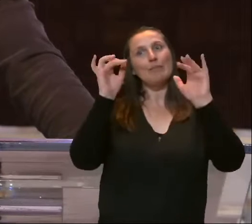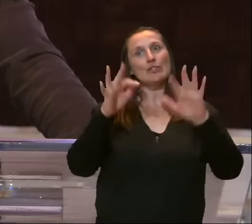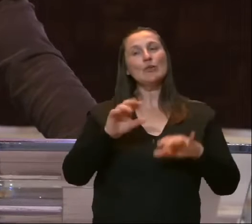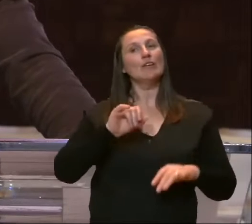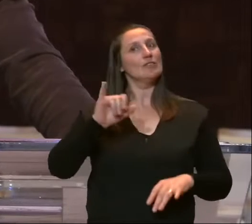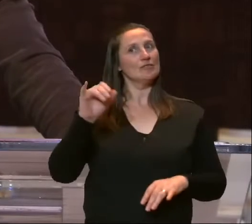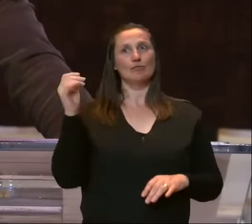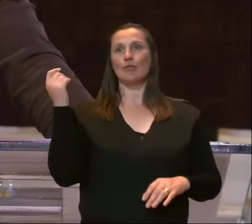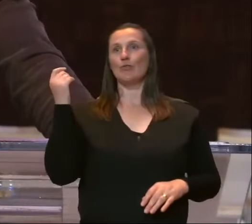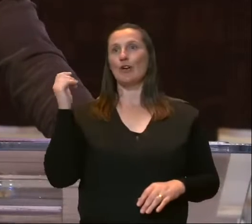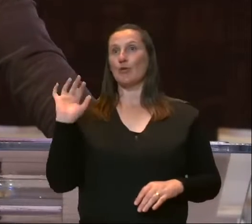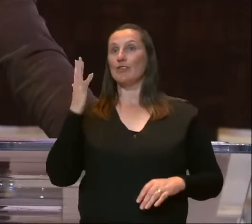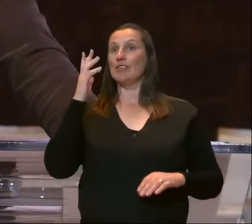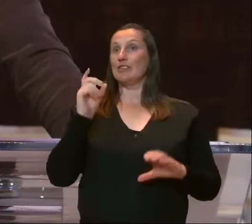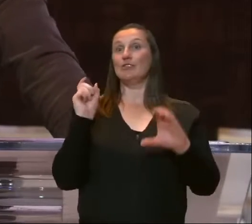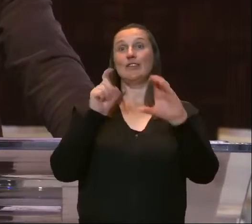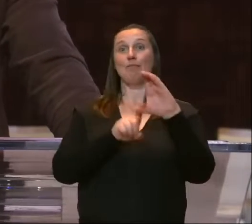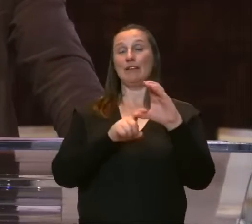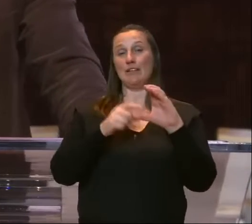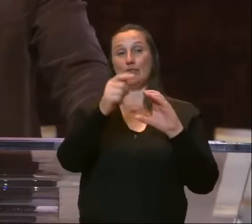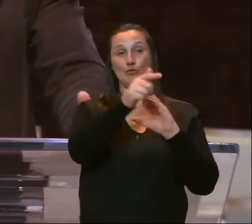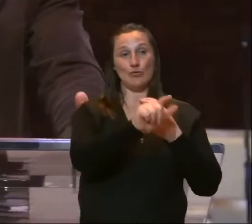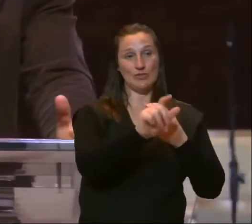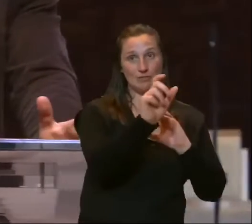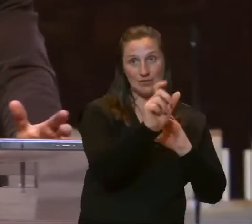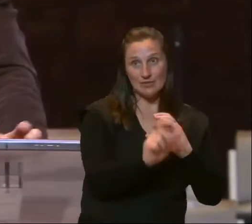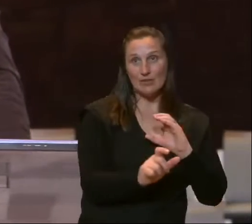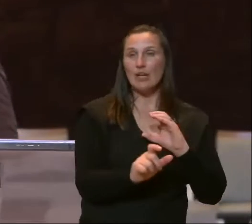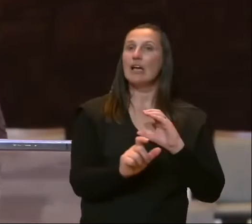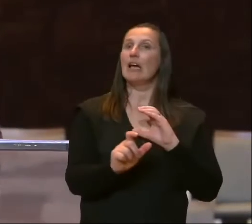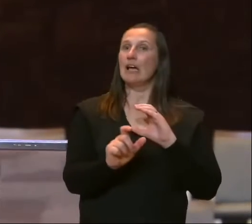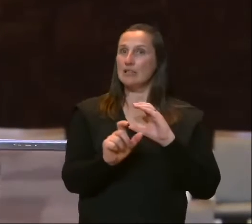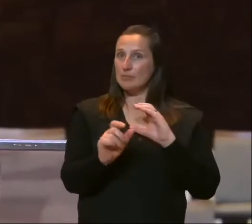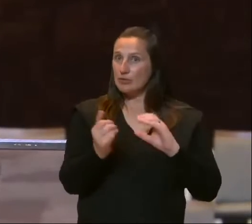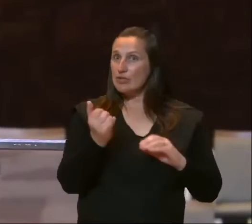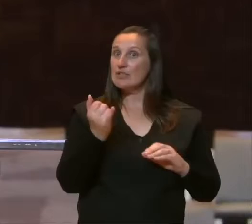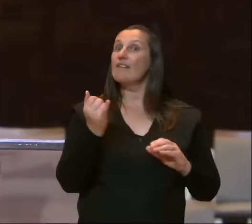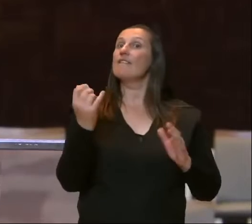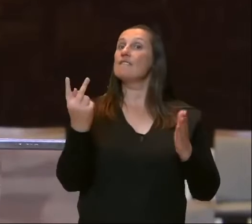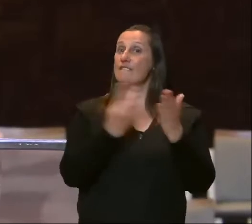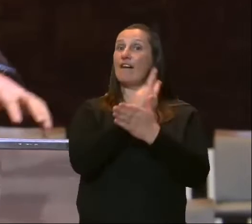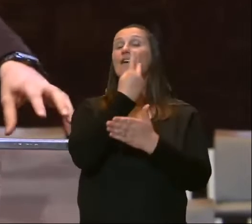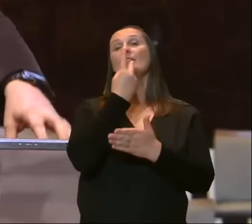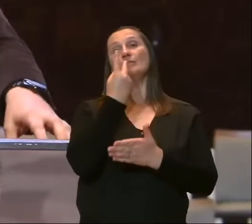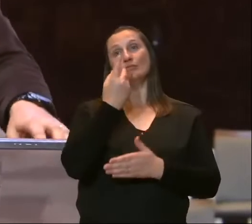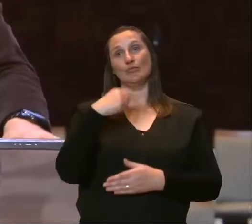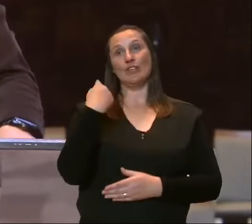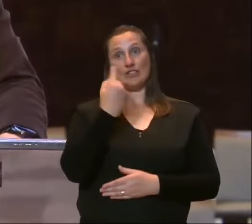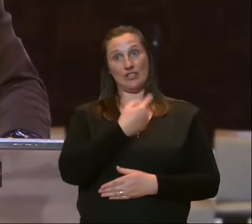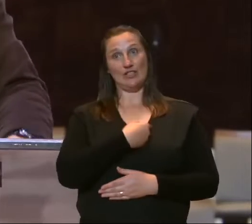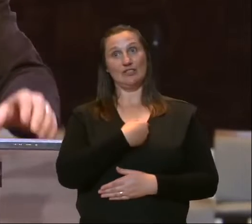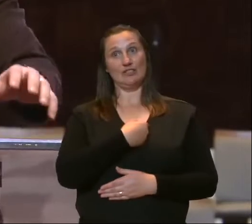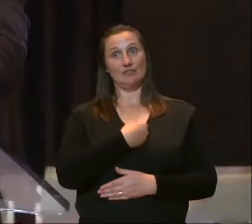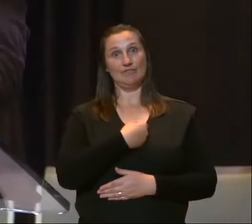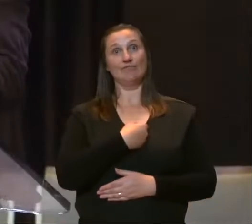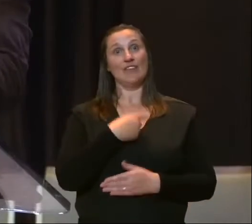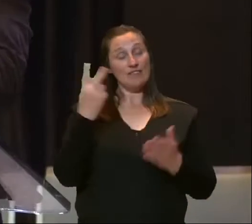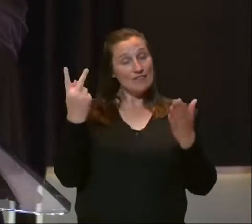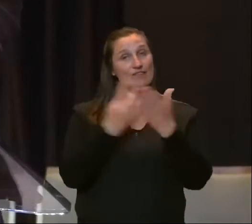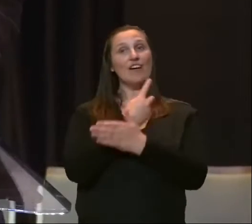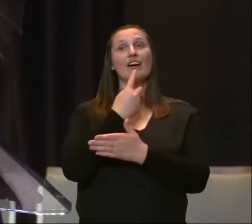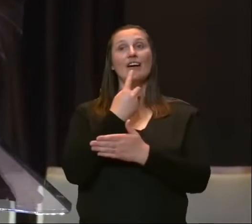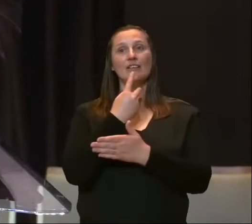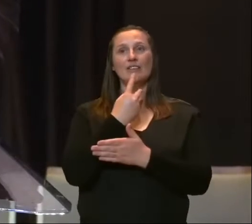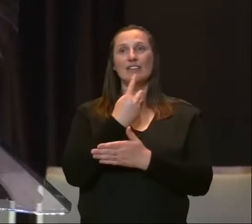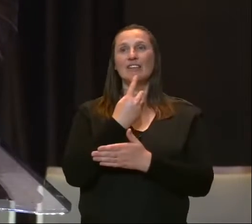abençoado. Mas a verdade é que as pessoas falham com a gente. A gente depende de gente que às vezes nos trai,